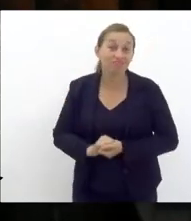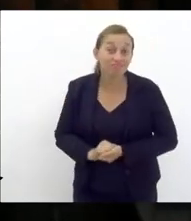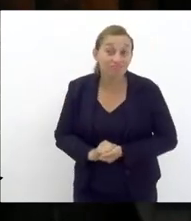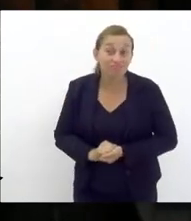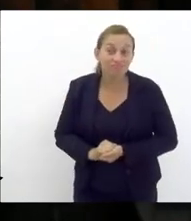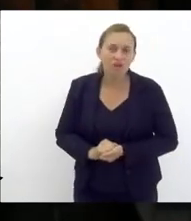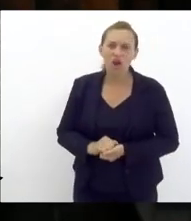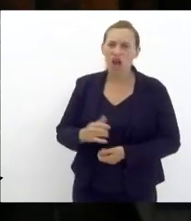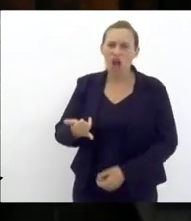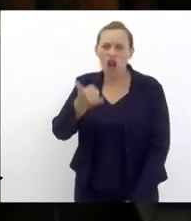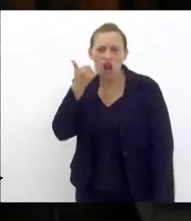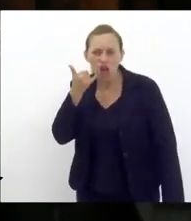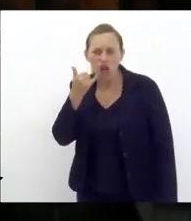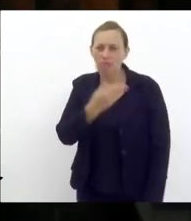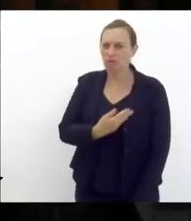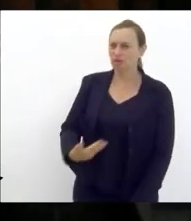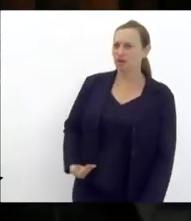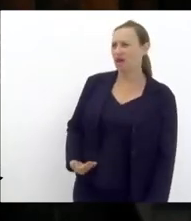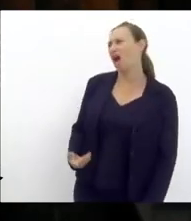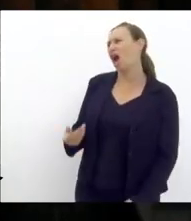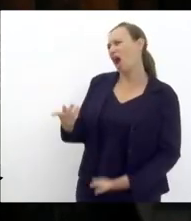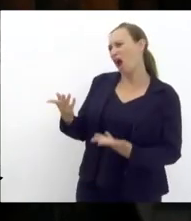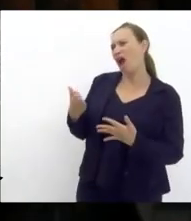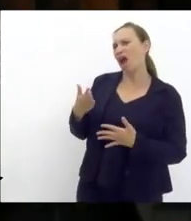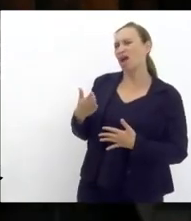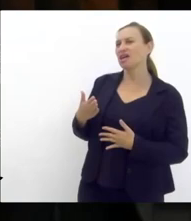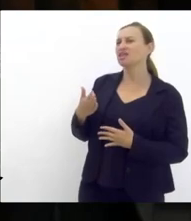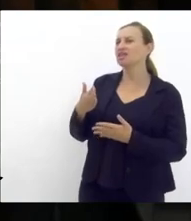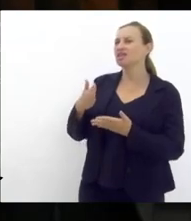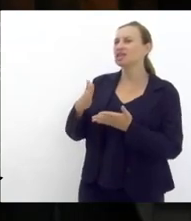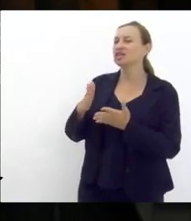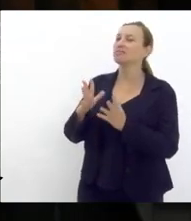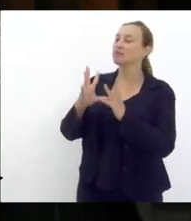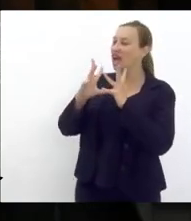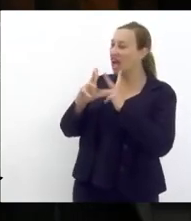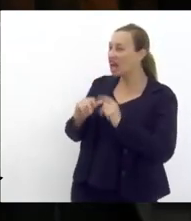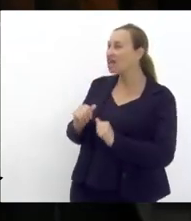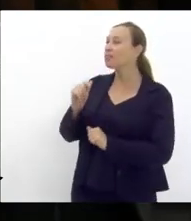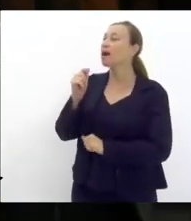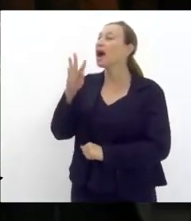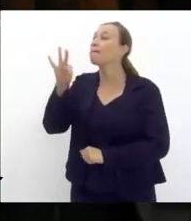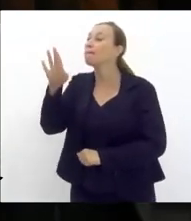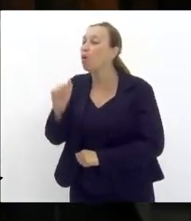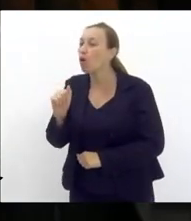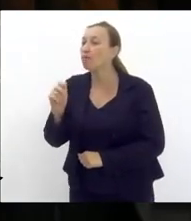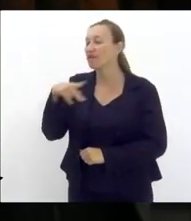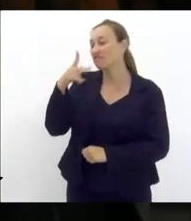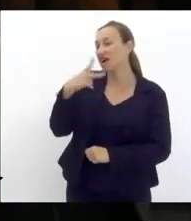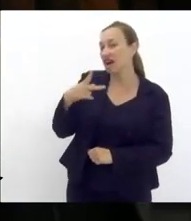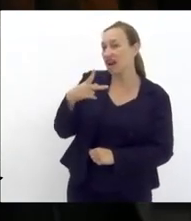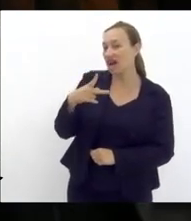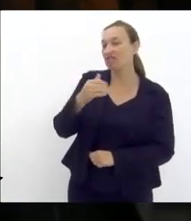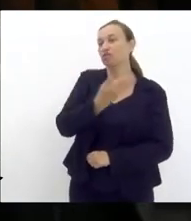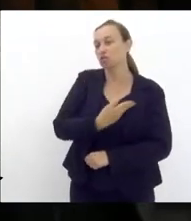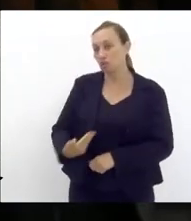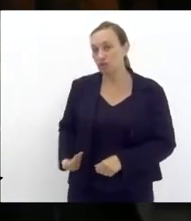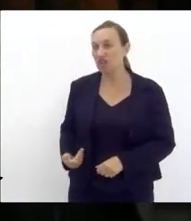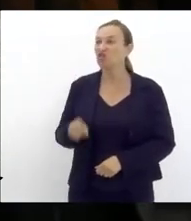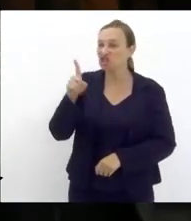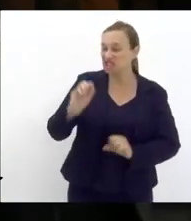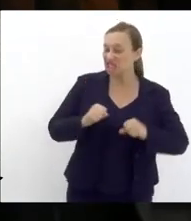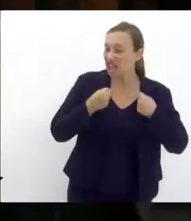Liga para o governador Lave a boca para falar do Cláudio Castro defendiam Marcelo frouxo maconheiro